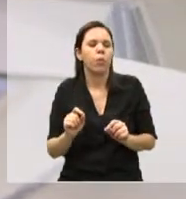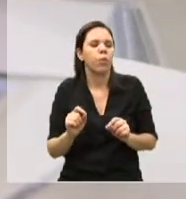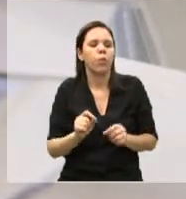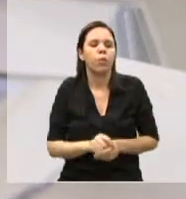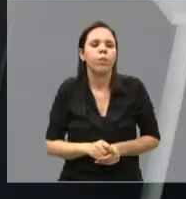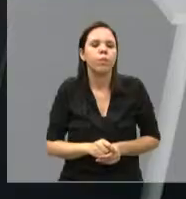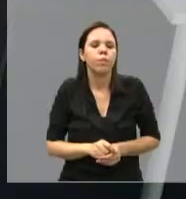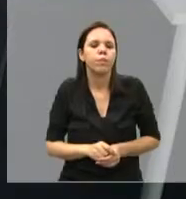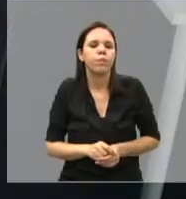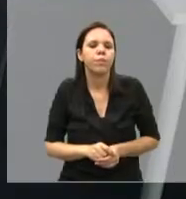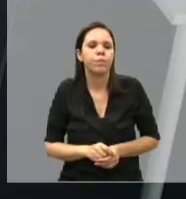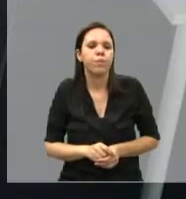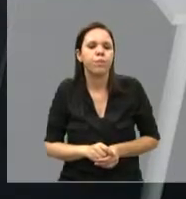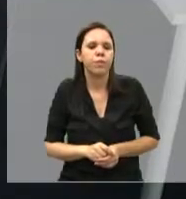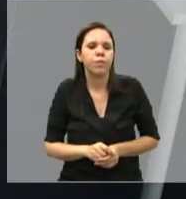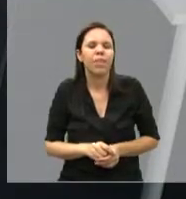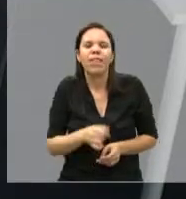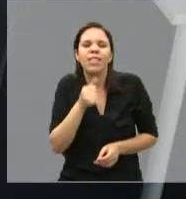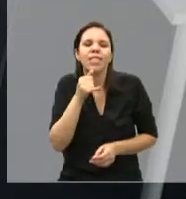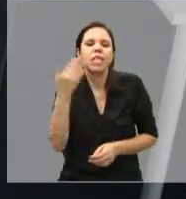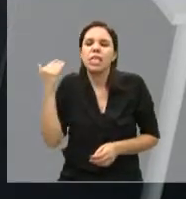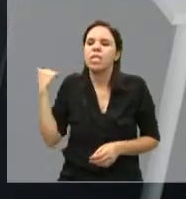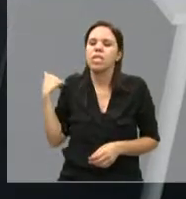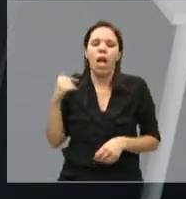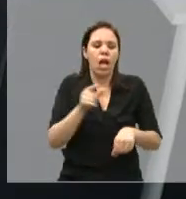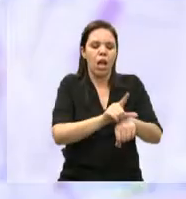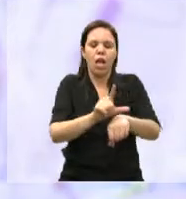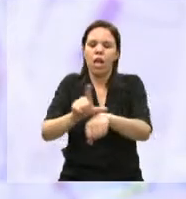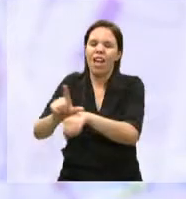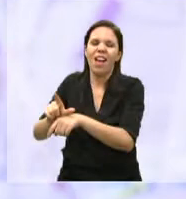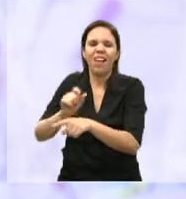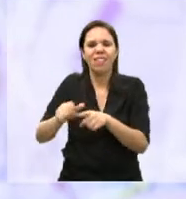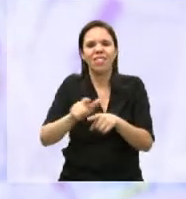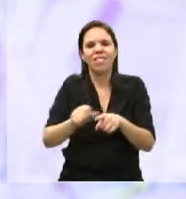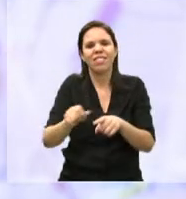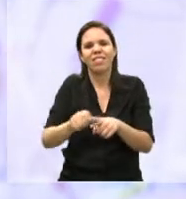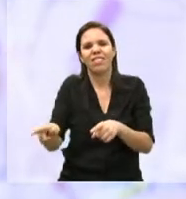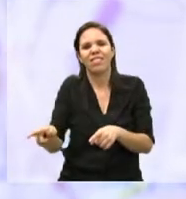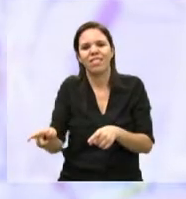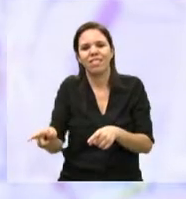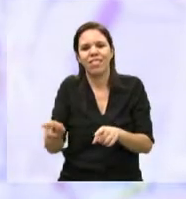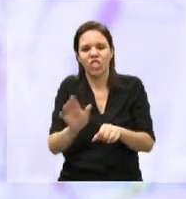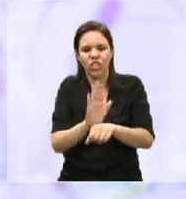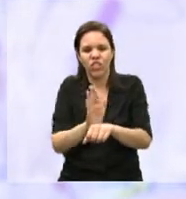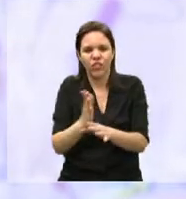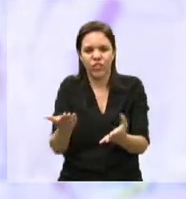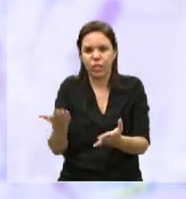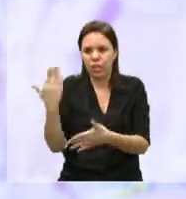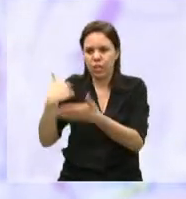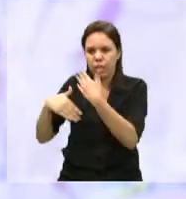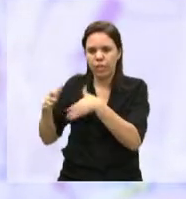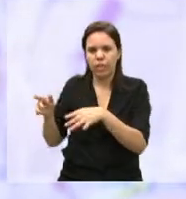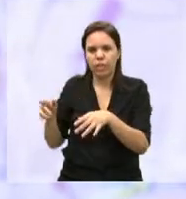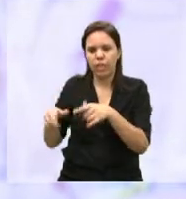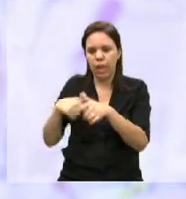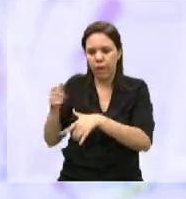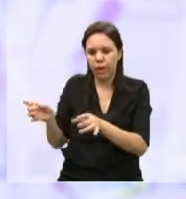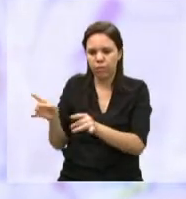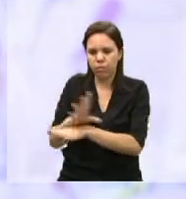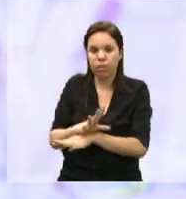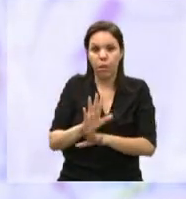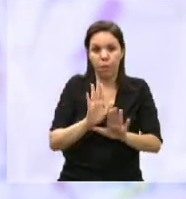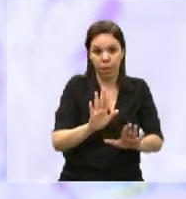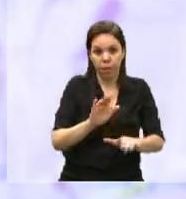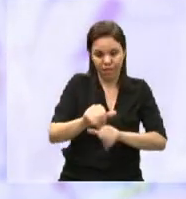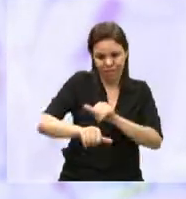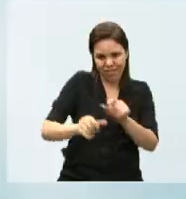sobre... As videolocadoras, por exemplo, se acabaram. Então, muitos dos empregos atuais vão se acabar. A tecnologia, o